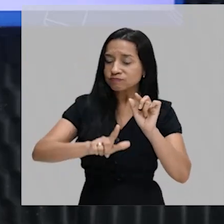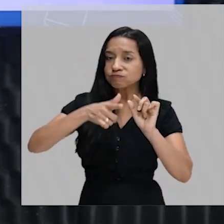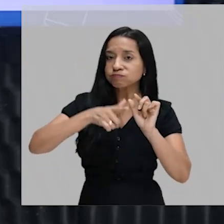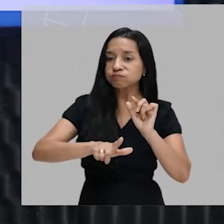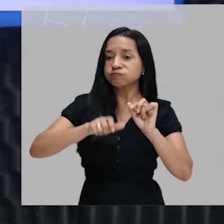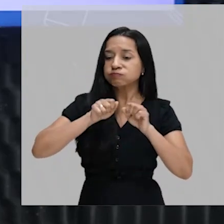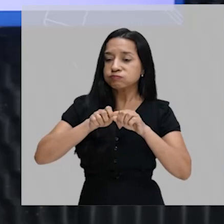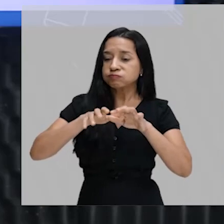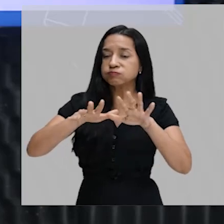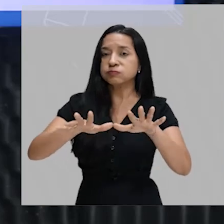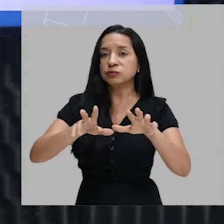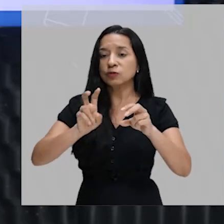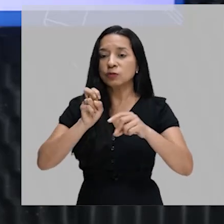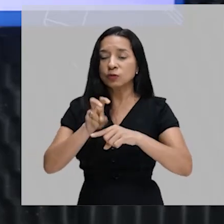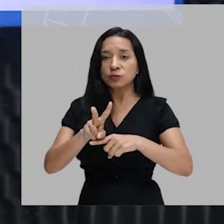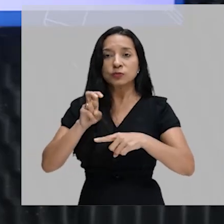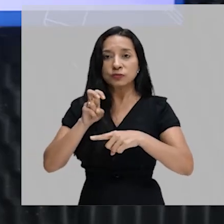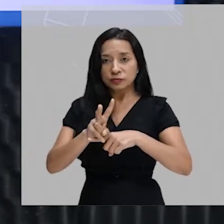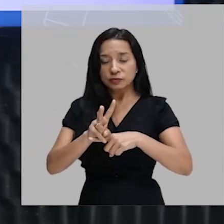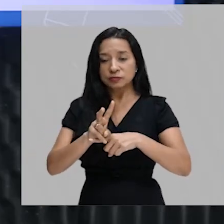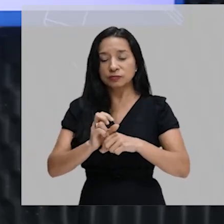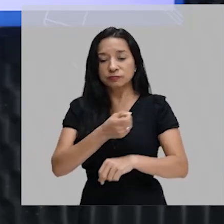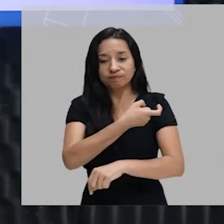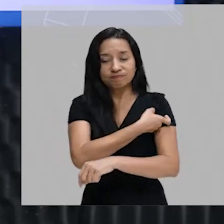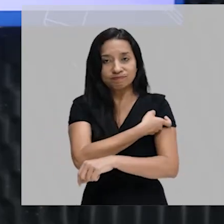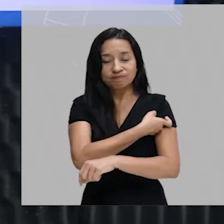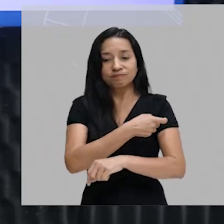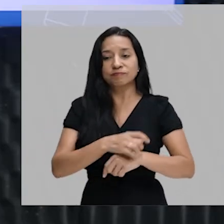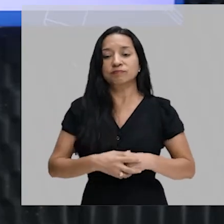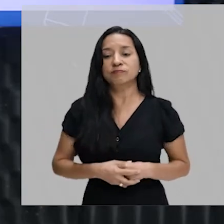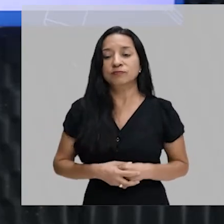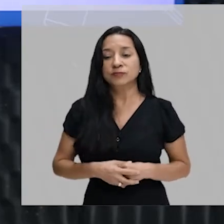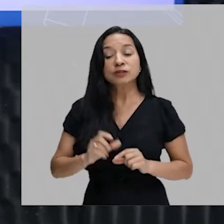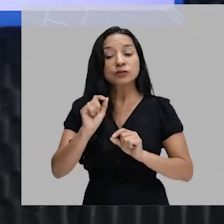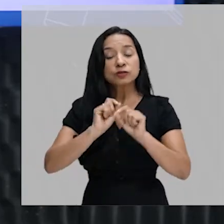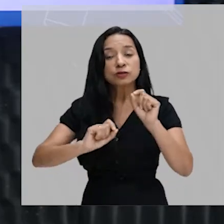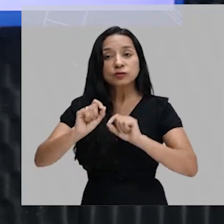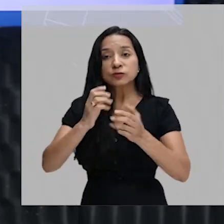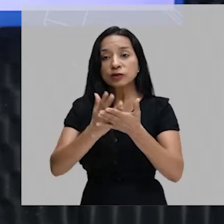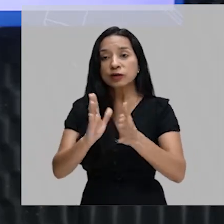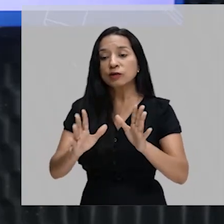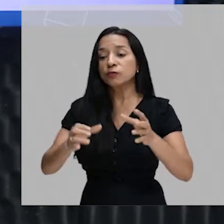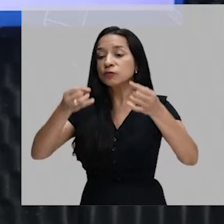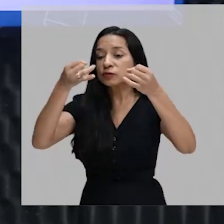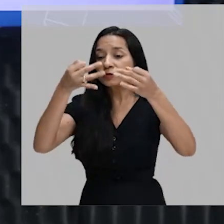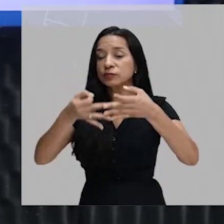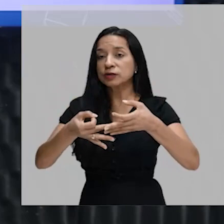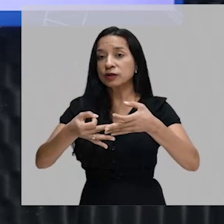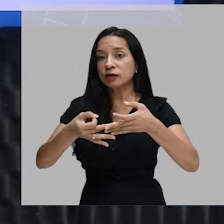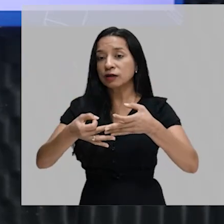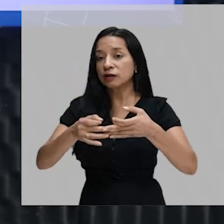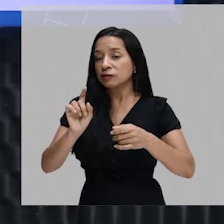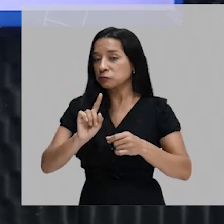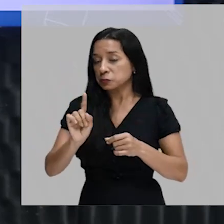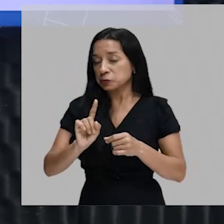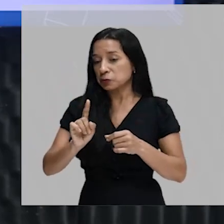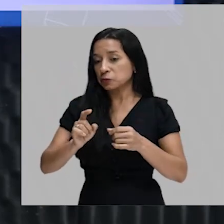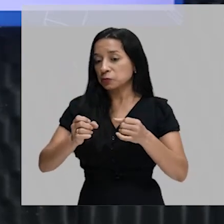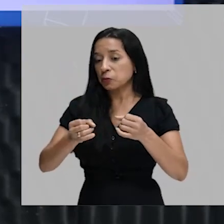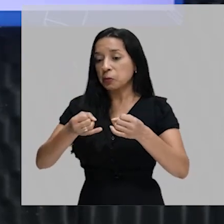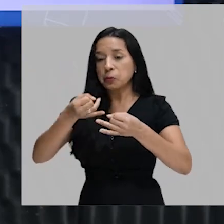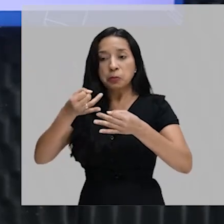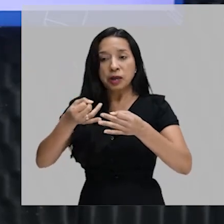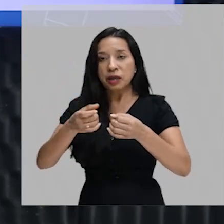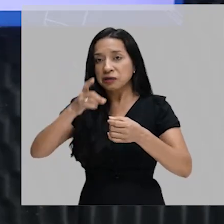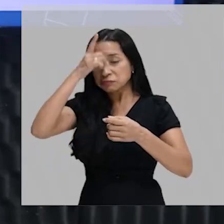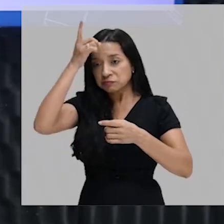do vírus. Entenderam? Isso que eu acabei de falar, eu não estou falando da minha cabeça. Eu me baseio em